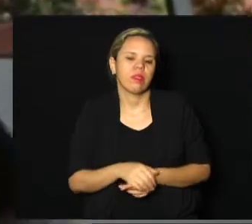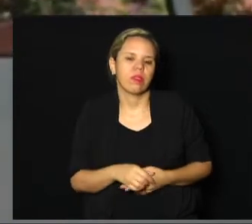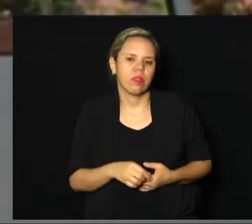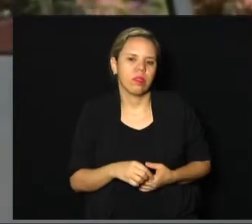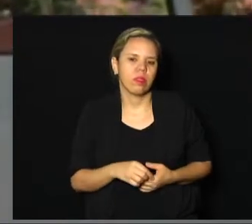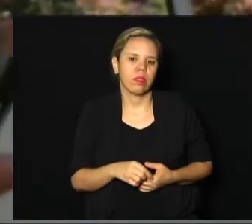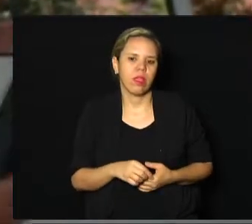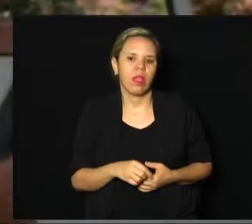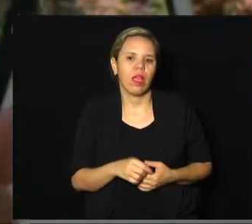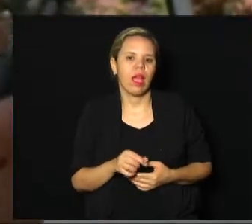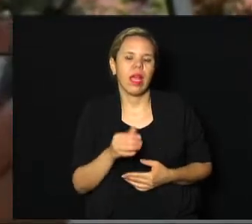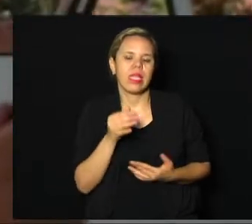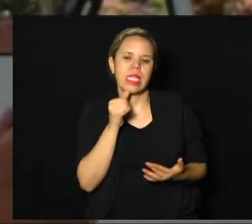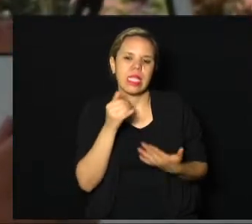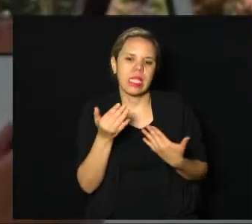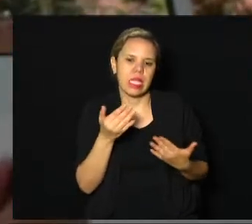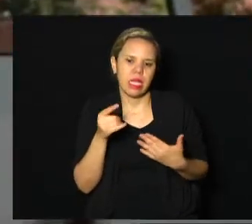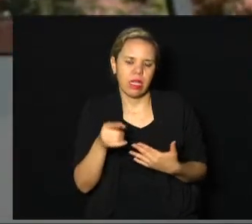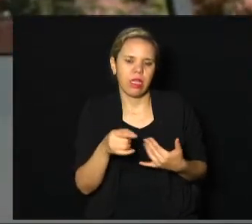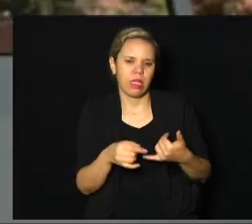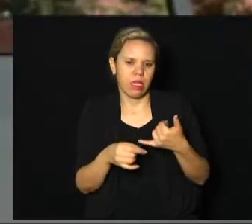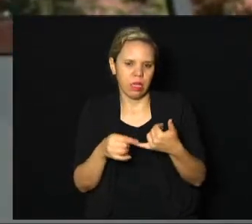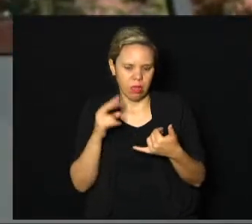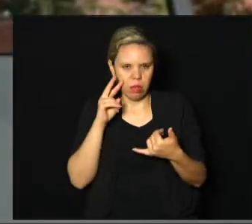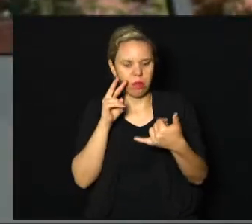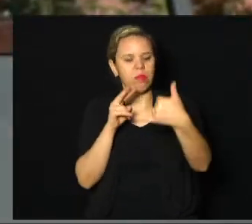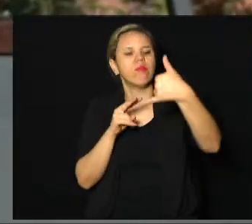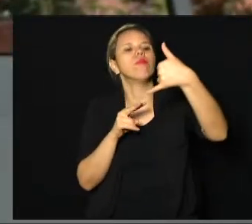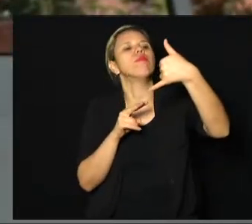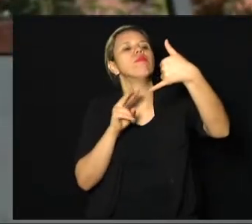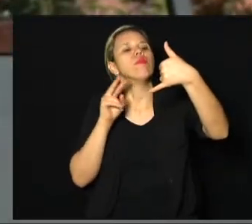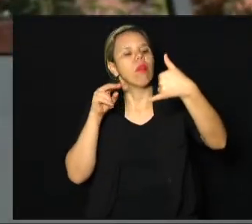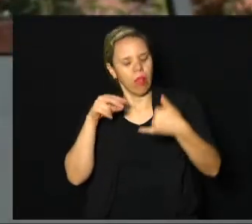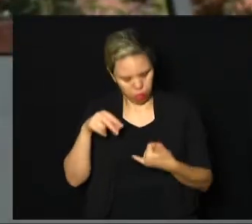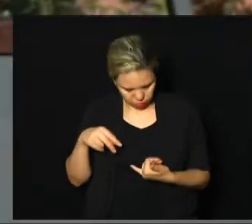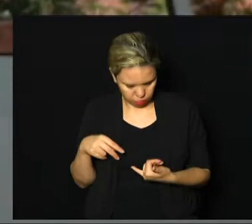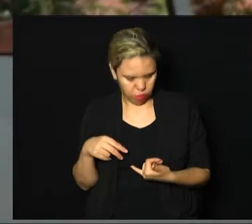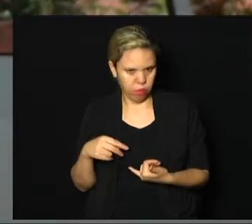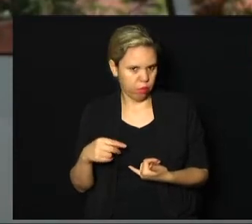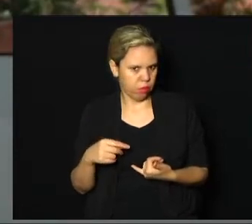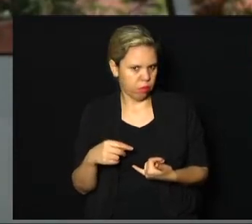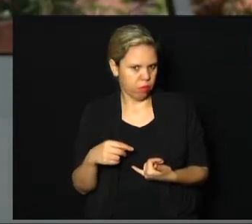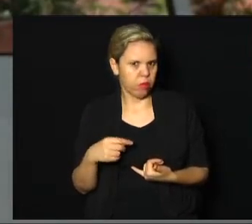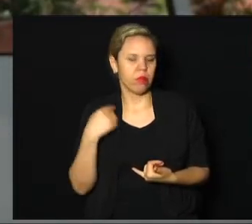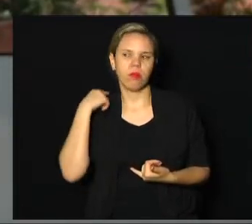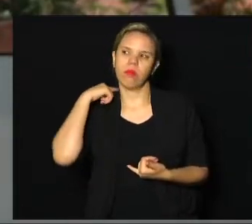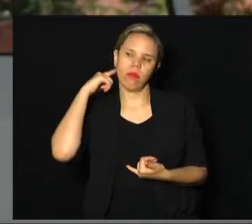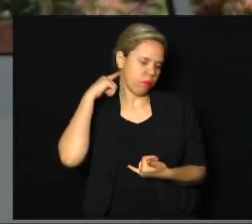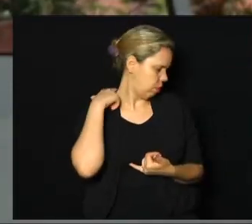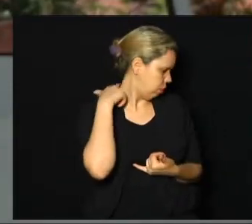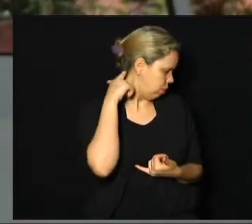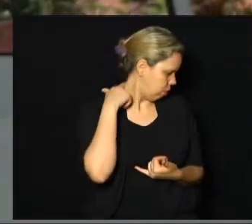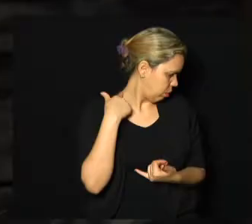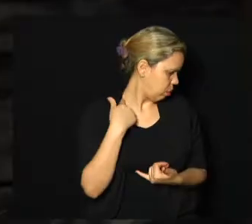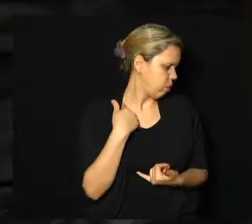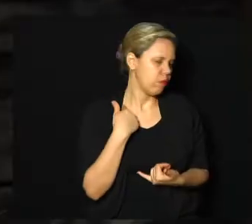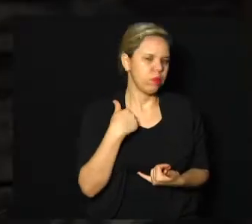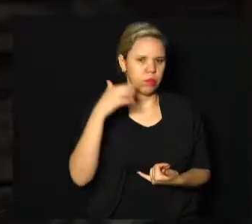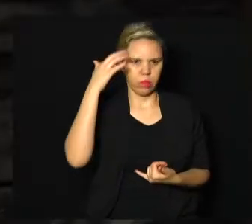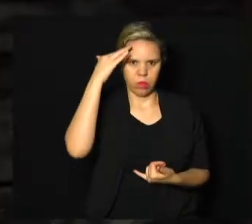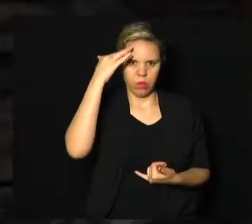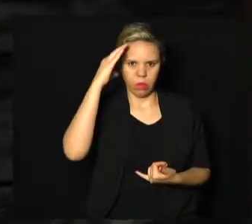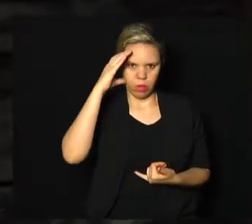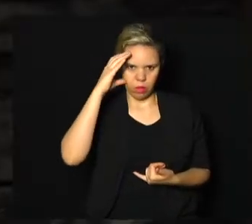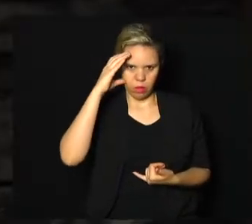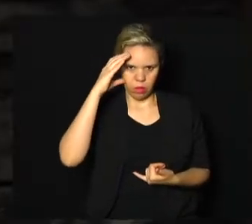só simular a imagem, se eu estou olhando um celular, mas eu estou olhando ele aqui, esse ângulo de flexão da minha cabeça, ele faz com